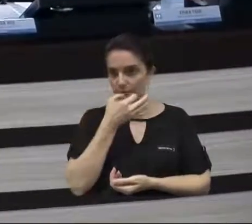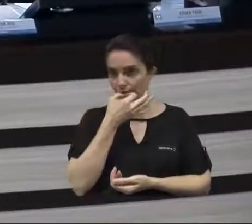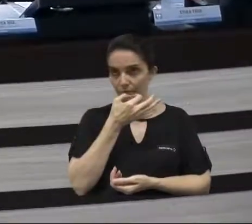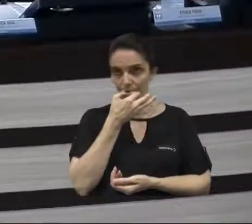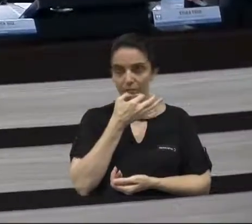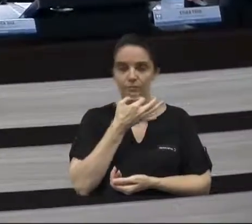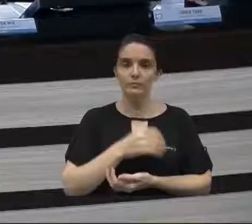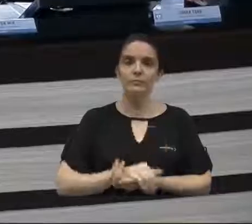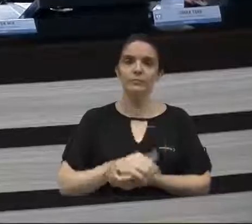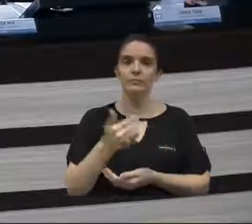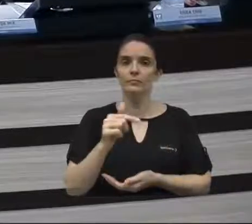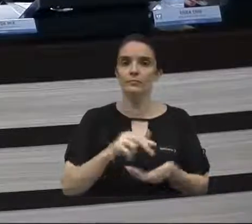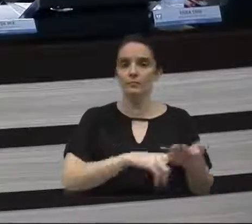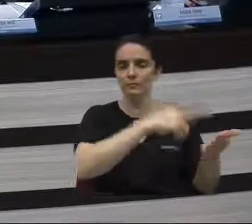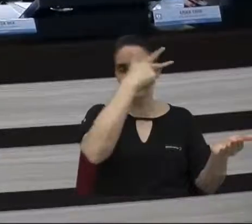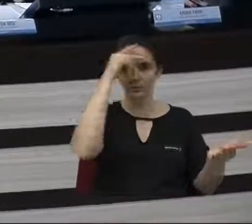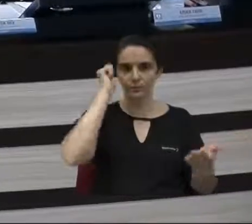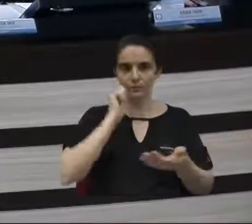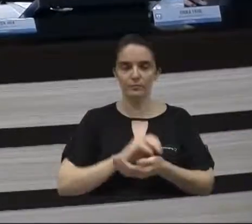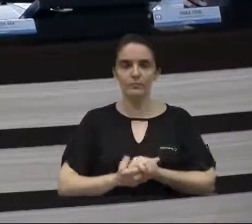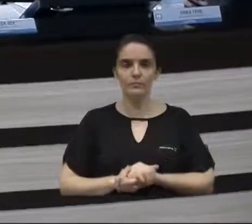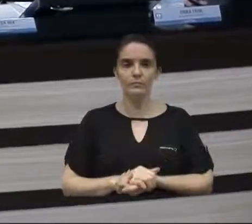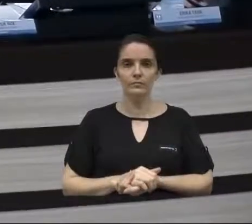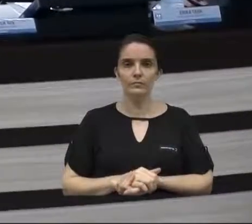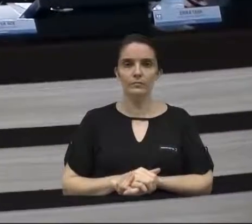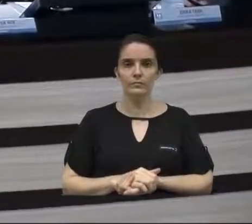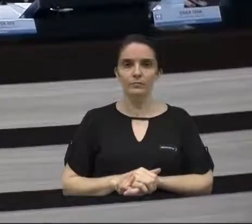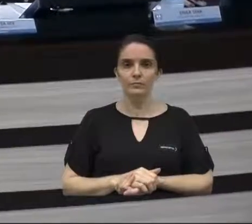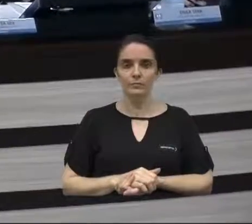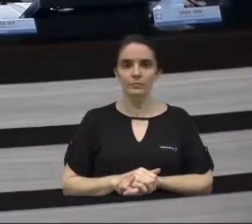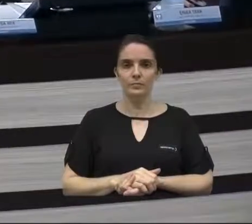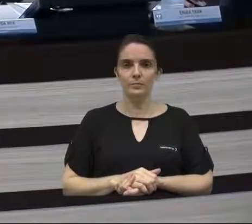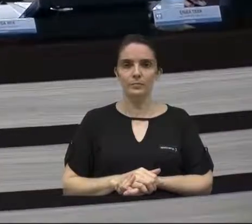discutir? Não havendo, ao Executivo.